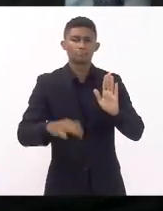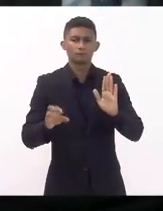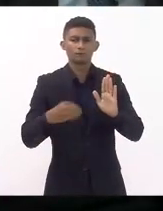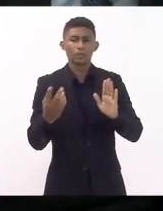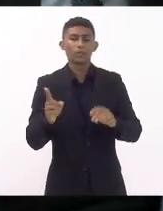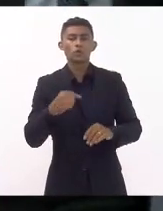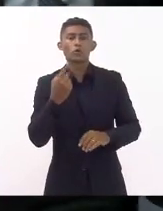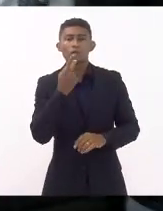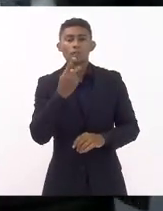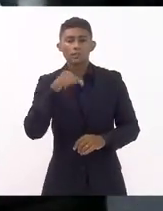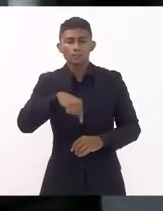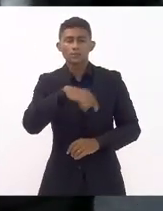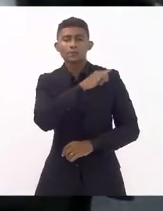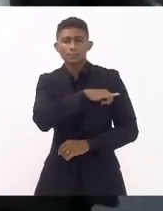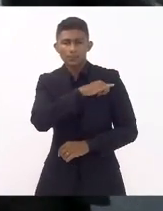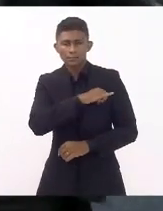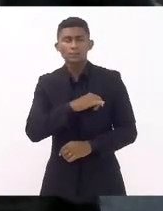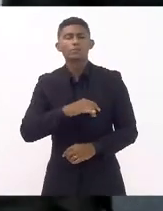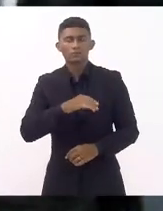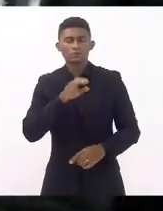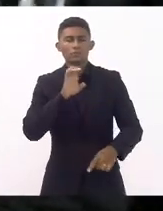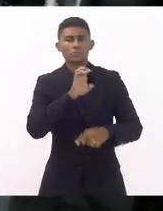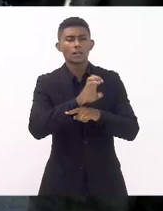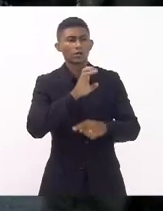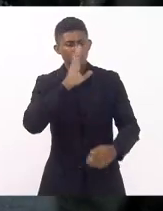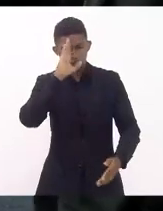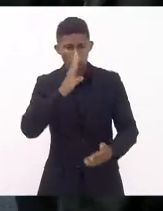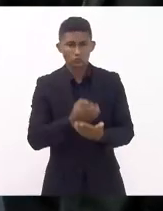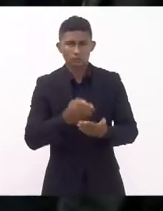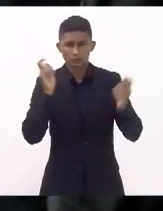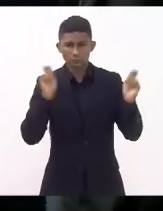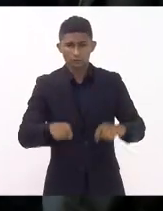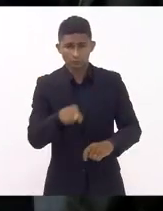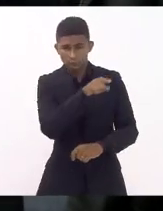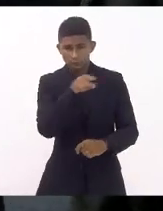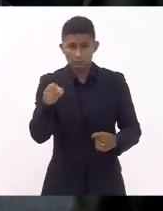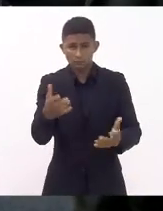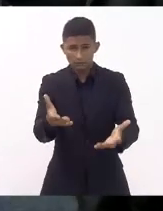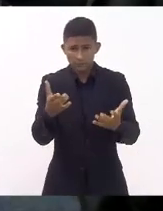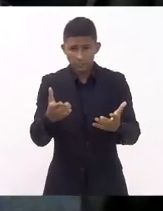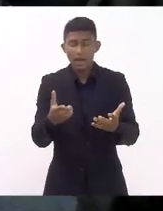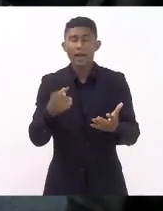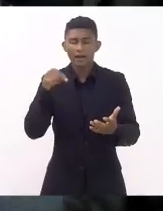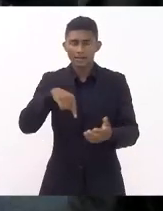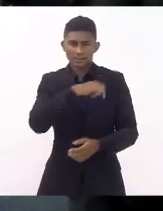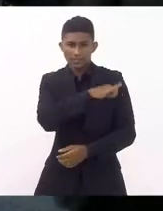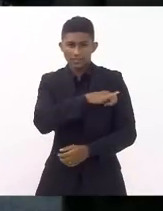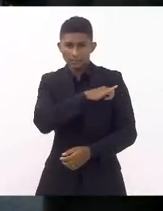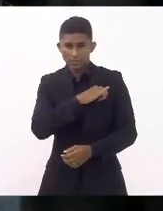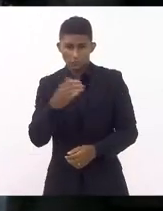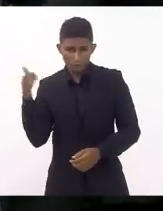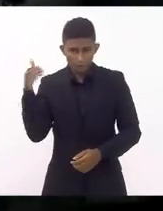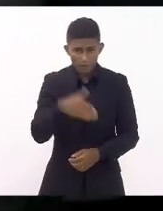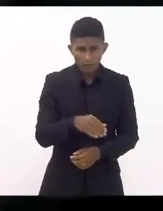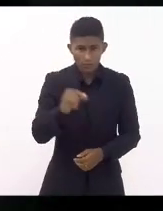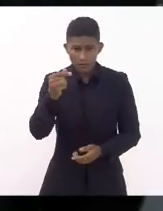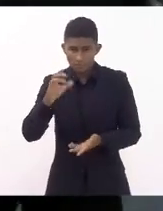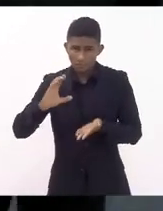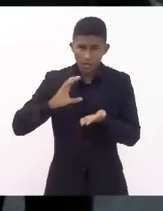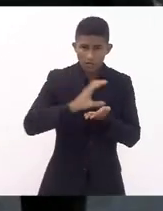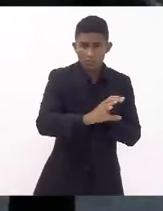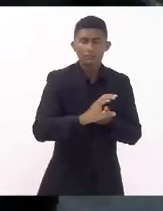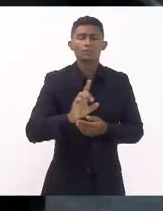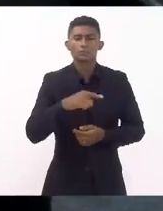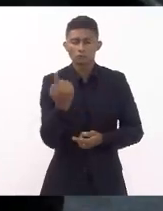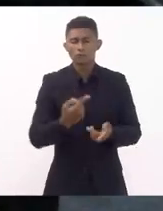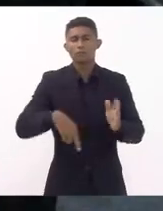que o Rio de Janeiro é um Estado confiável, que você que quer investir no Rio de Janeiro pode vir, que aqui a gente respeita a regra. Para você que quer